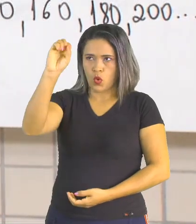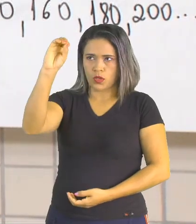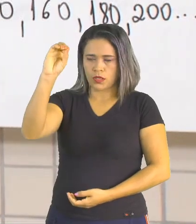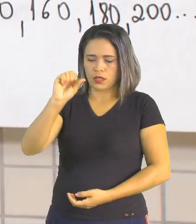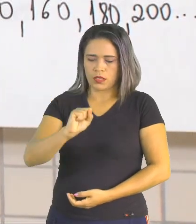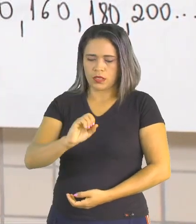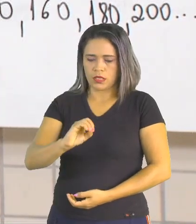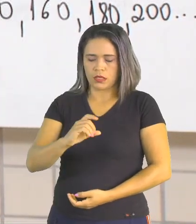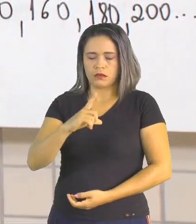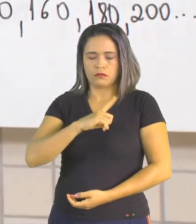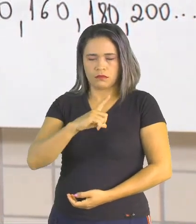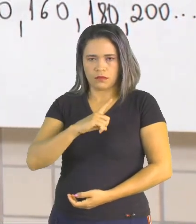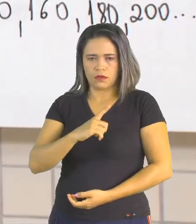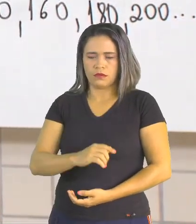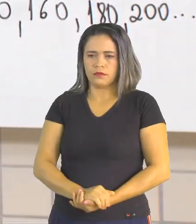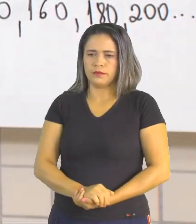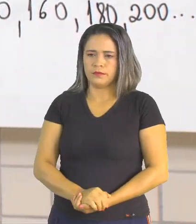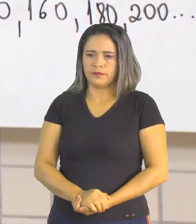80.